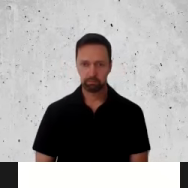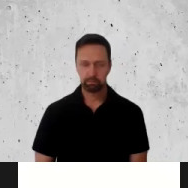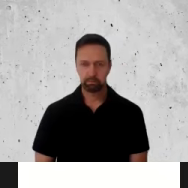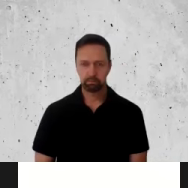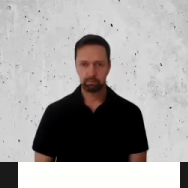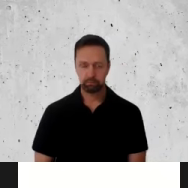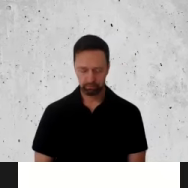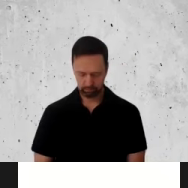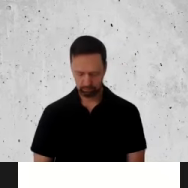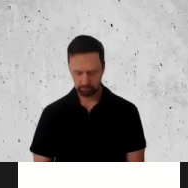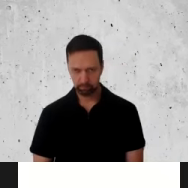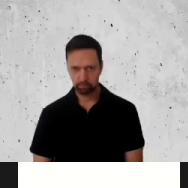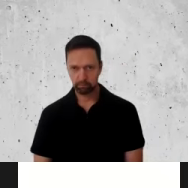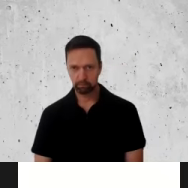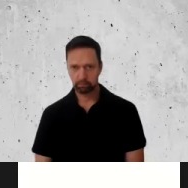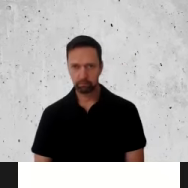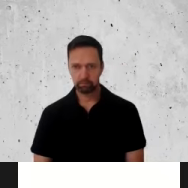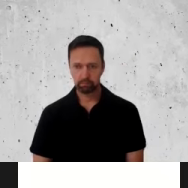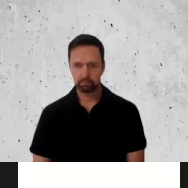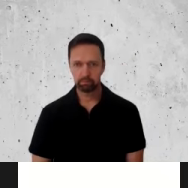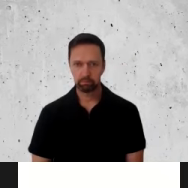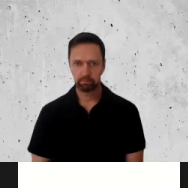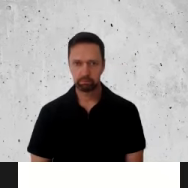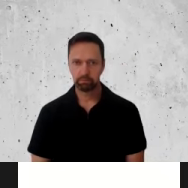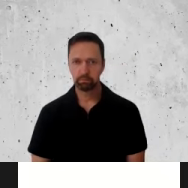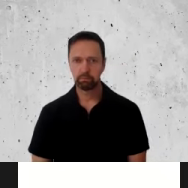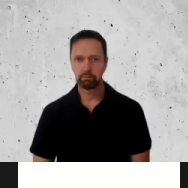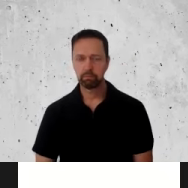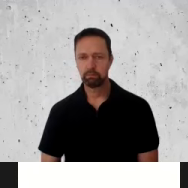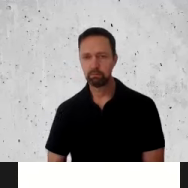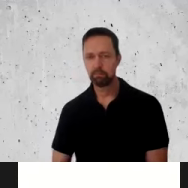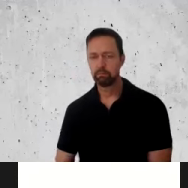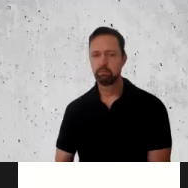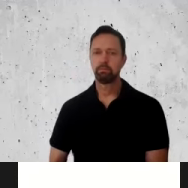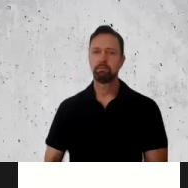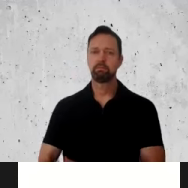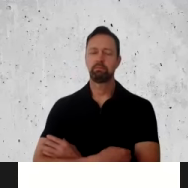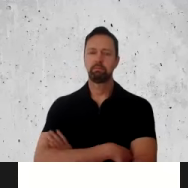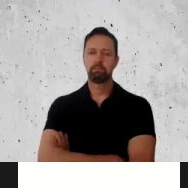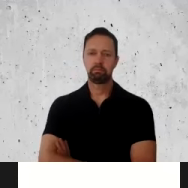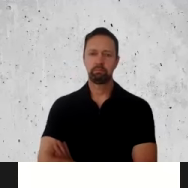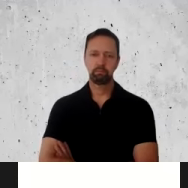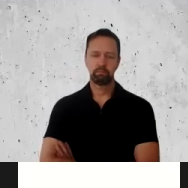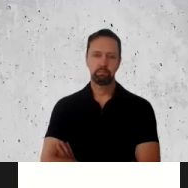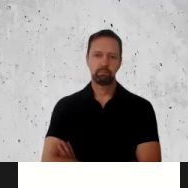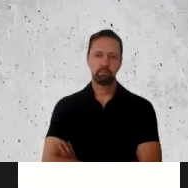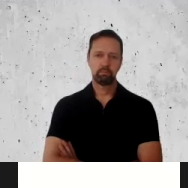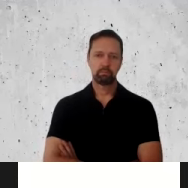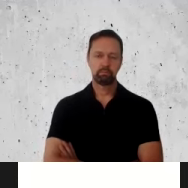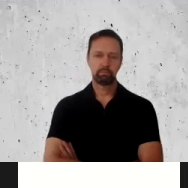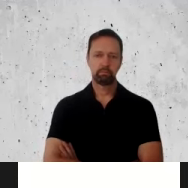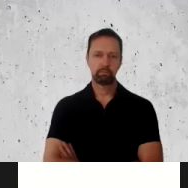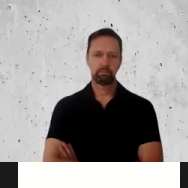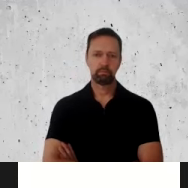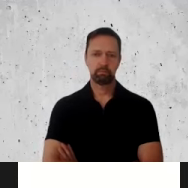na outro comentário, meu, na outra aula também, que vive uma Constituição de 88 e tudo mais, tá, você tem uma expectativa do cidadão. Então, se a